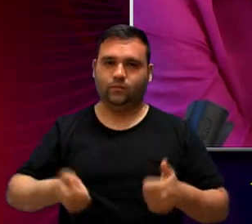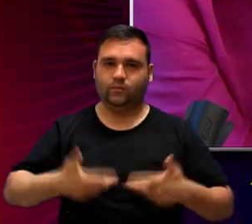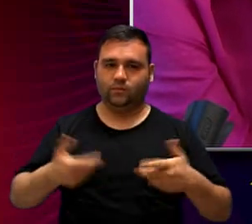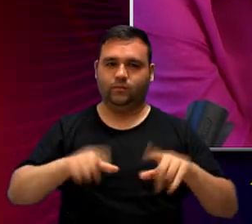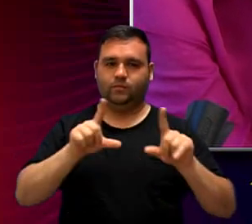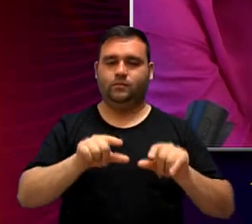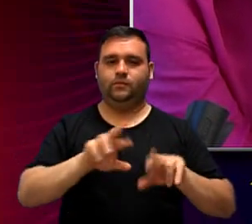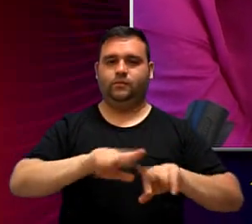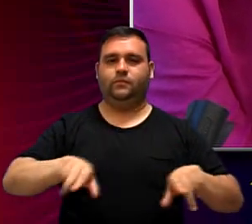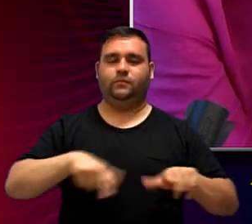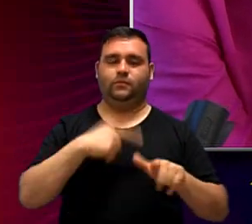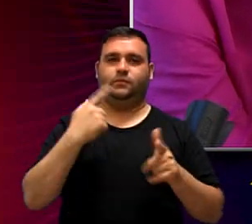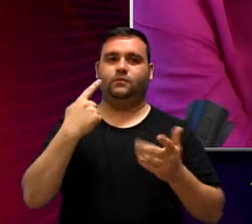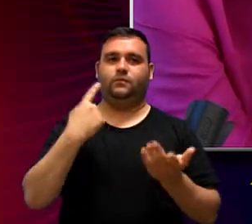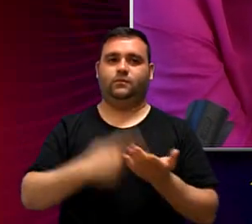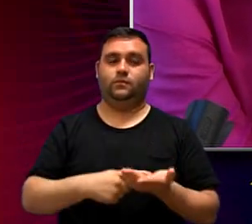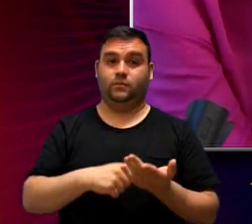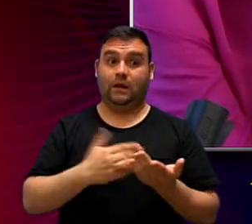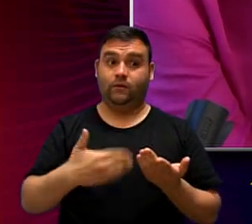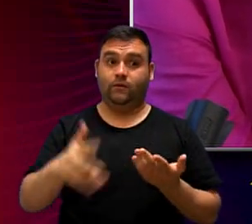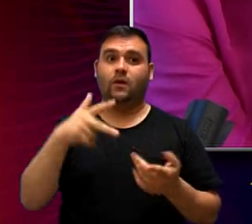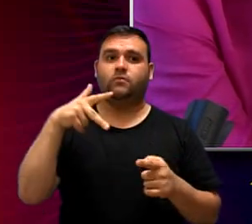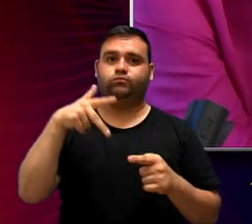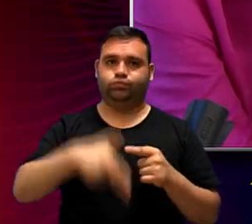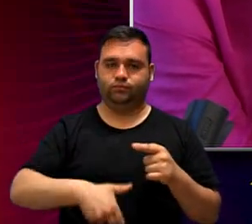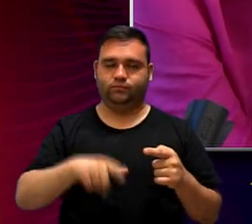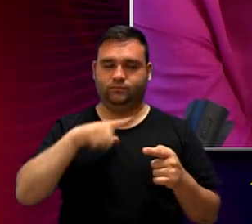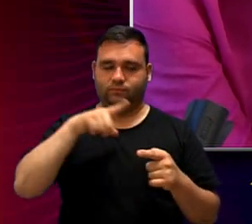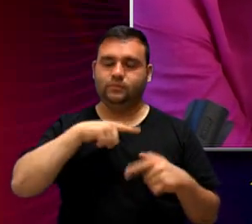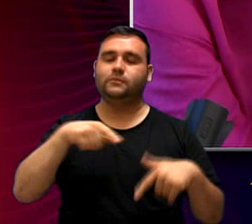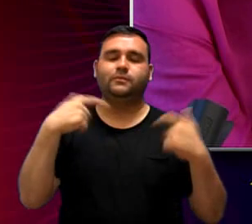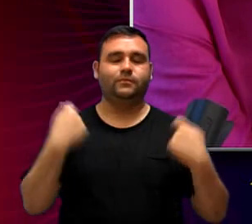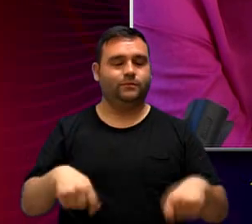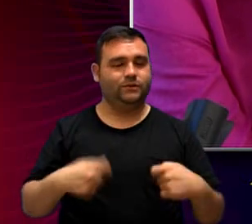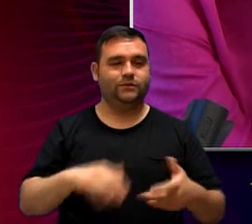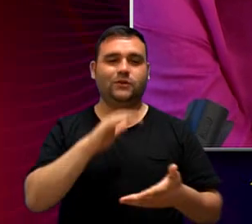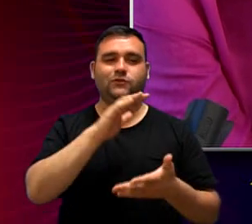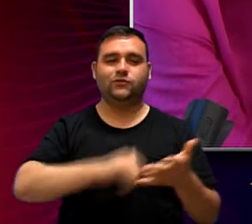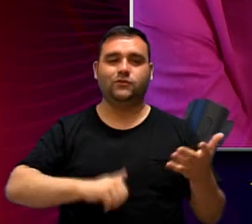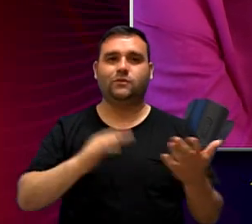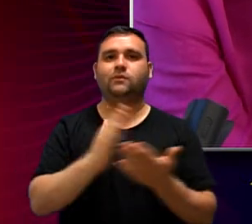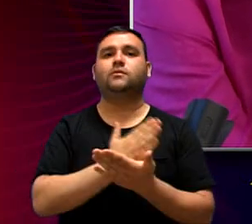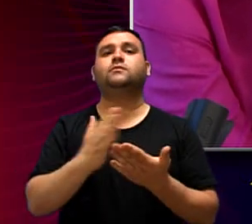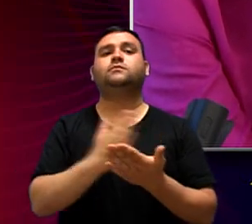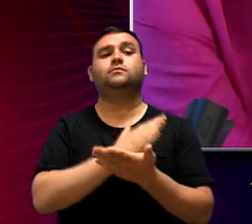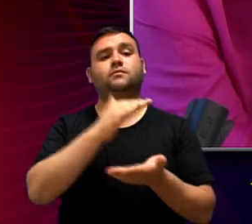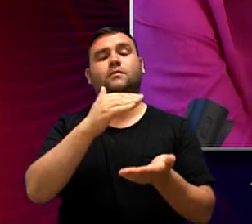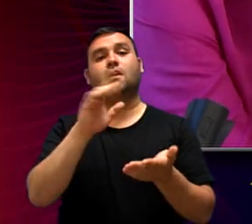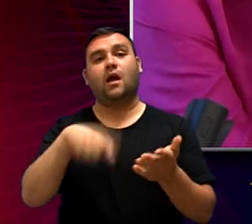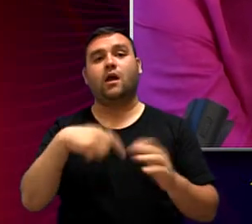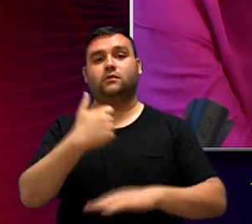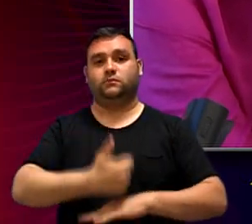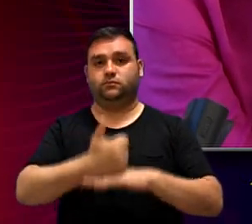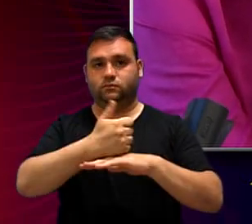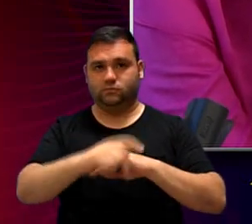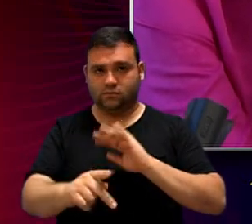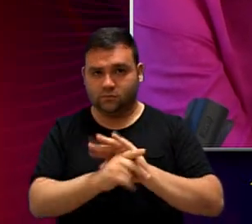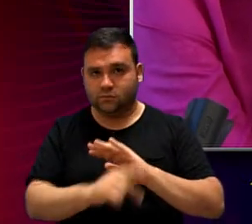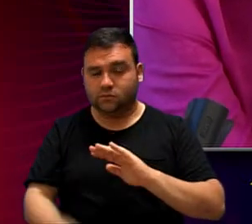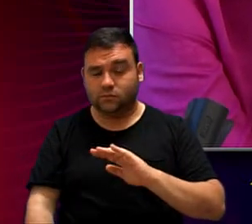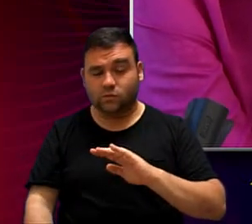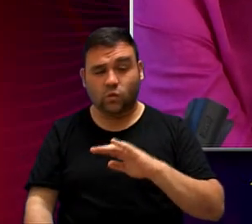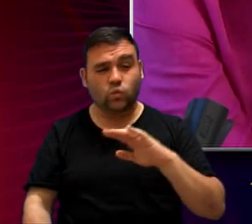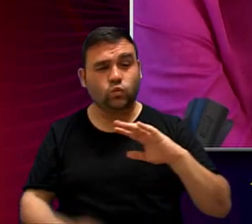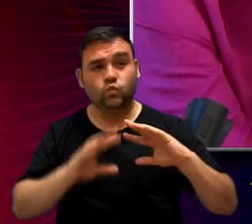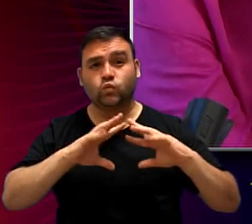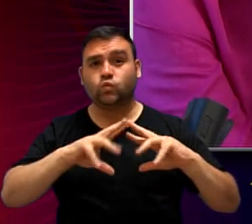vários contratos. Vai haver cortes? Vai haver cortes. Tem que haver cortes. Extinção de secretarias?